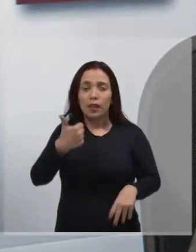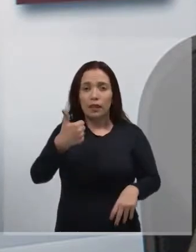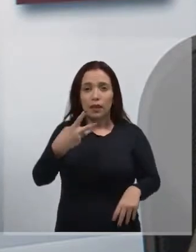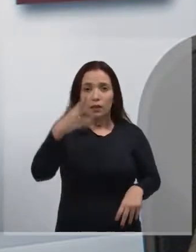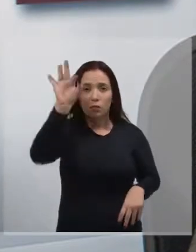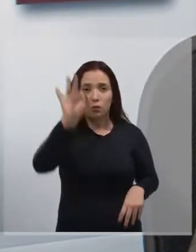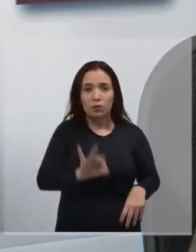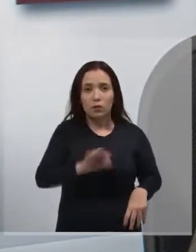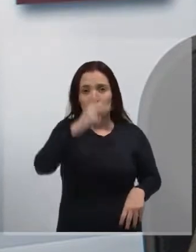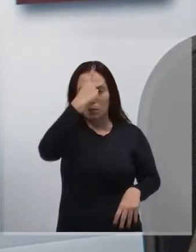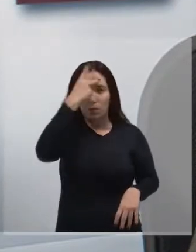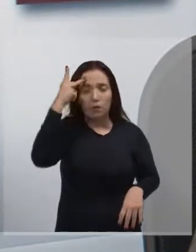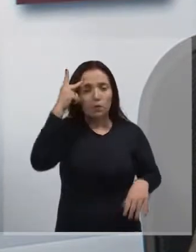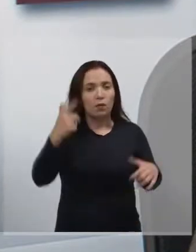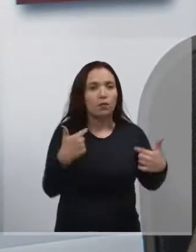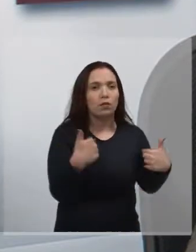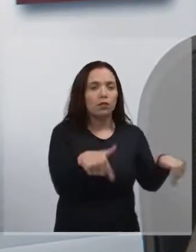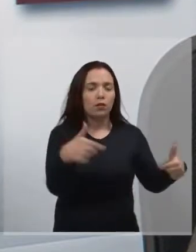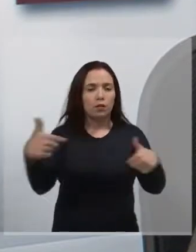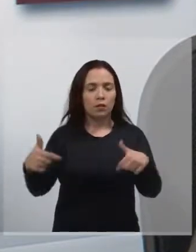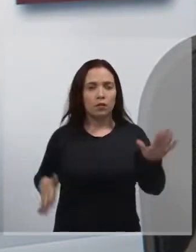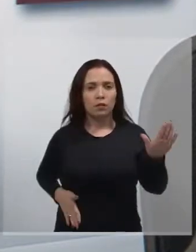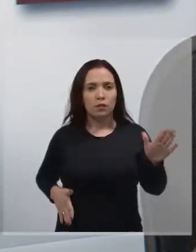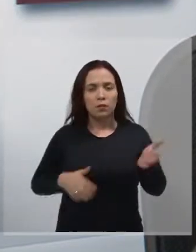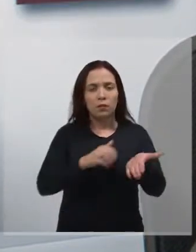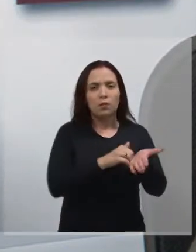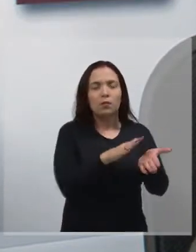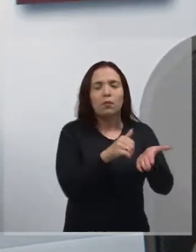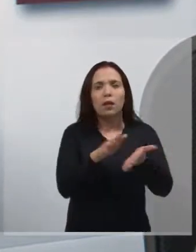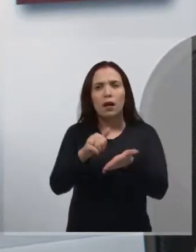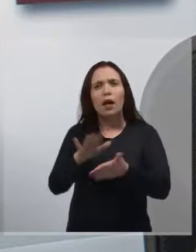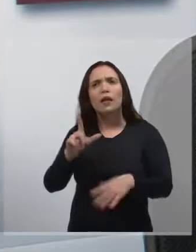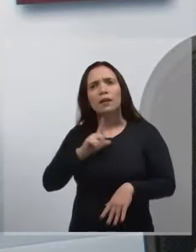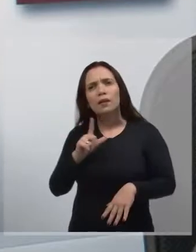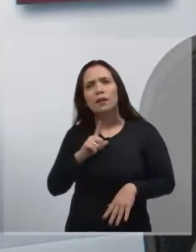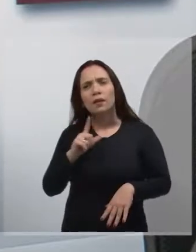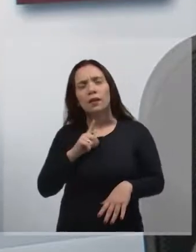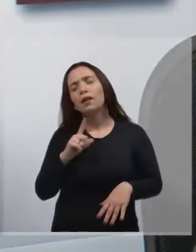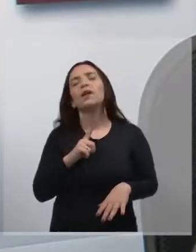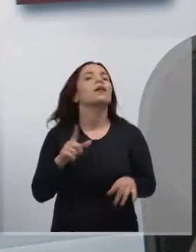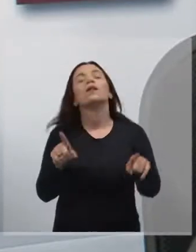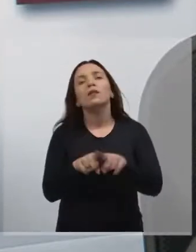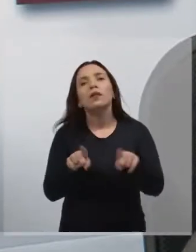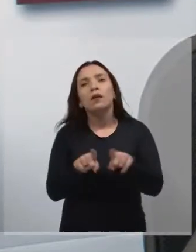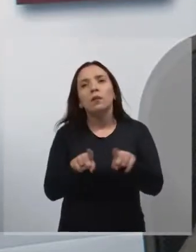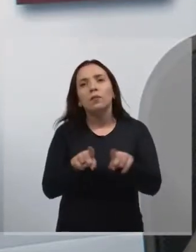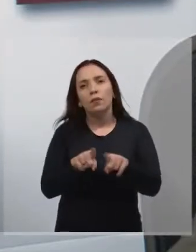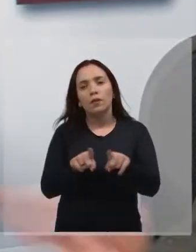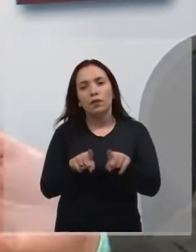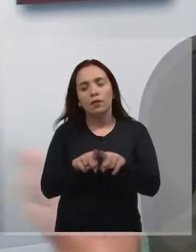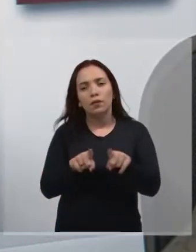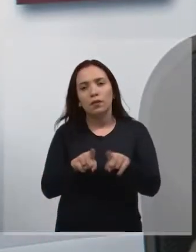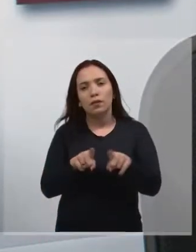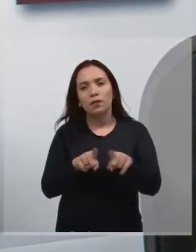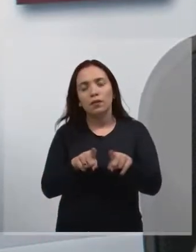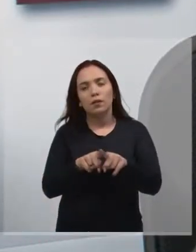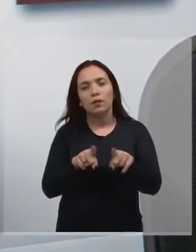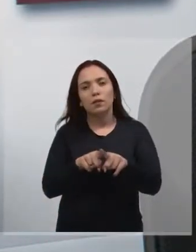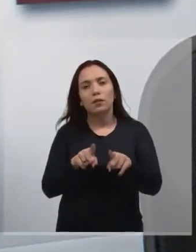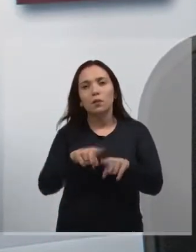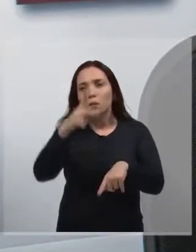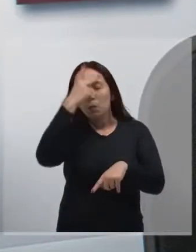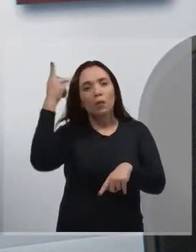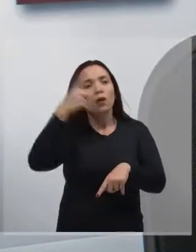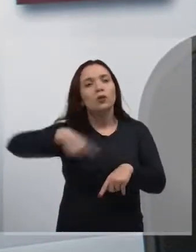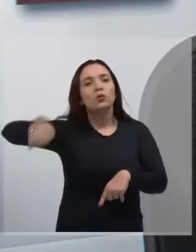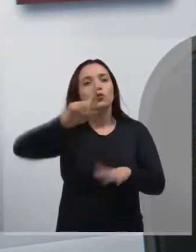da população ativa desempregada, mas nós também temos uma outra multidão tão grande como essa que há muito tempo não procura